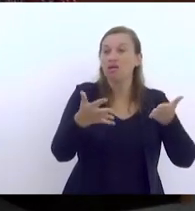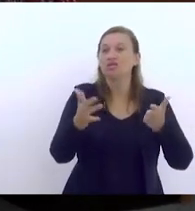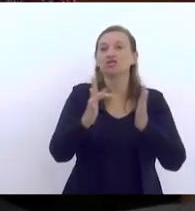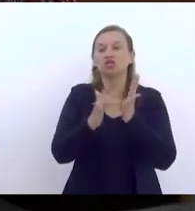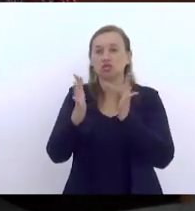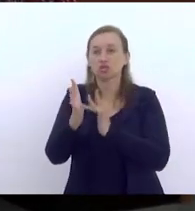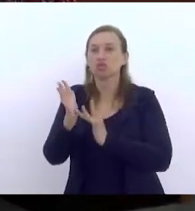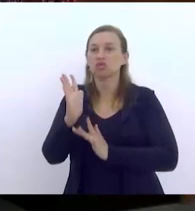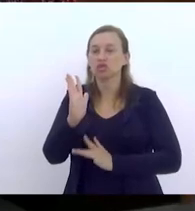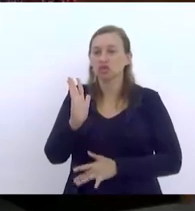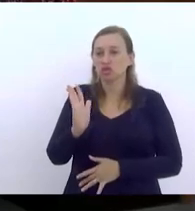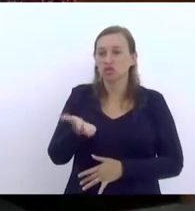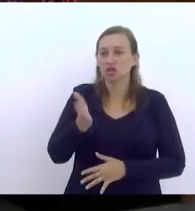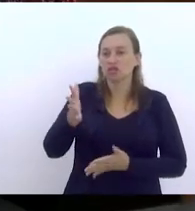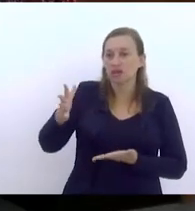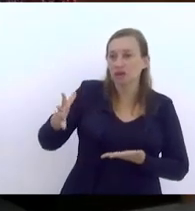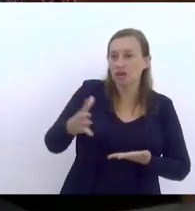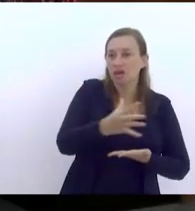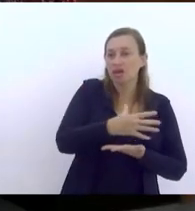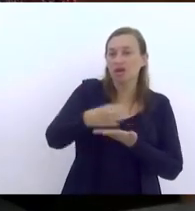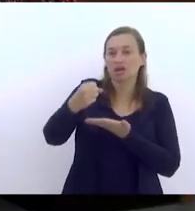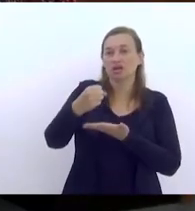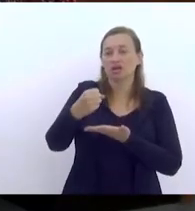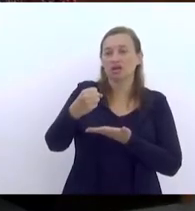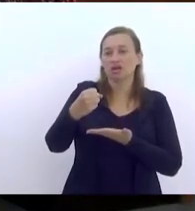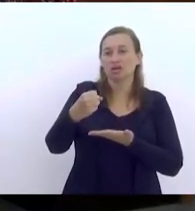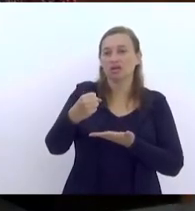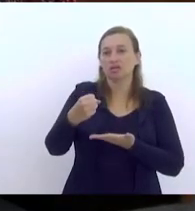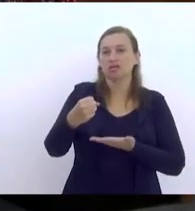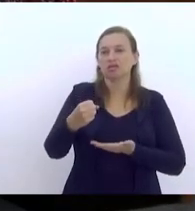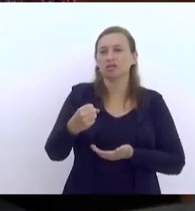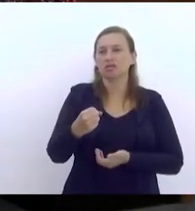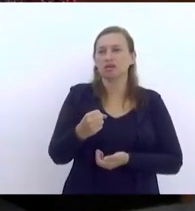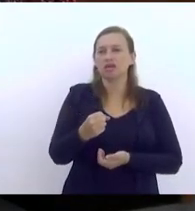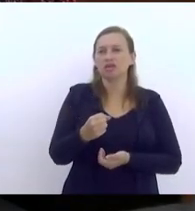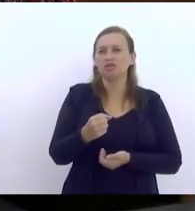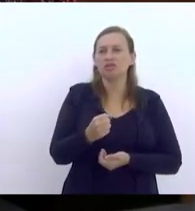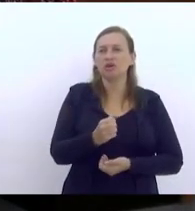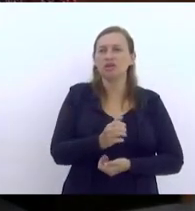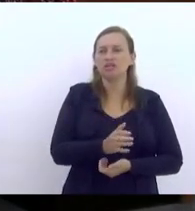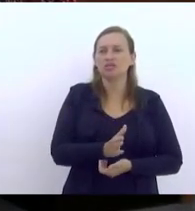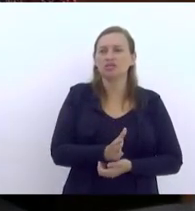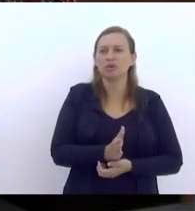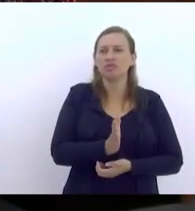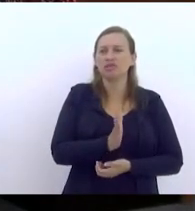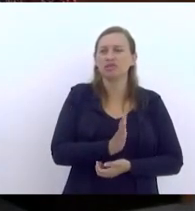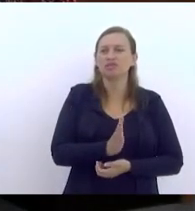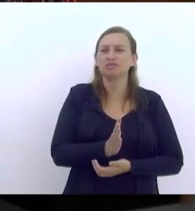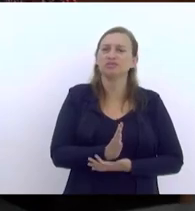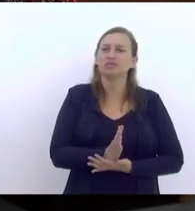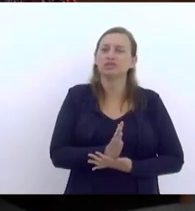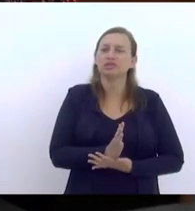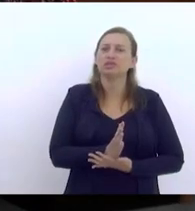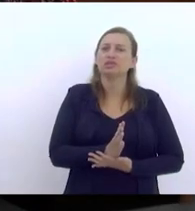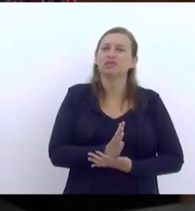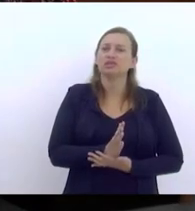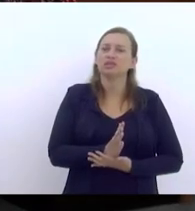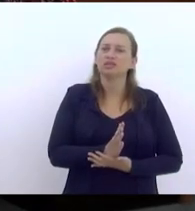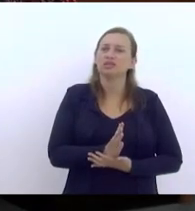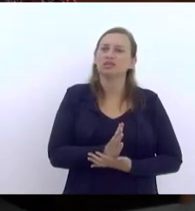Jesus já havia arrebatado os seus corações. E ganhou